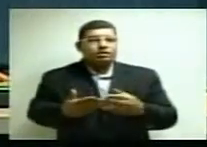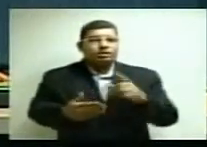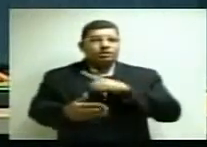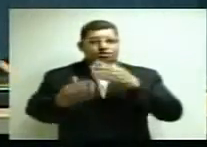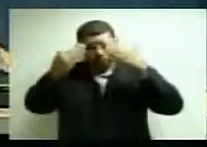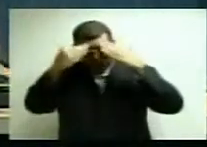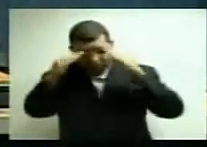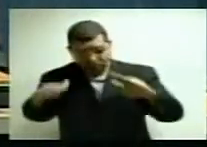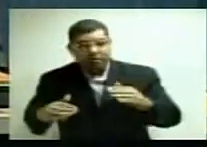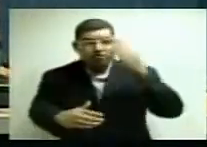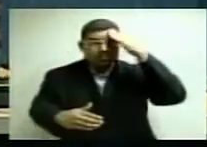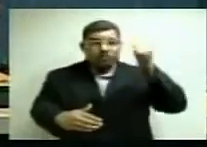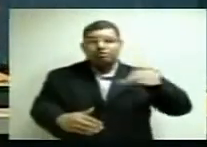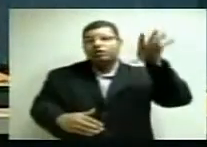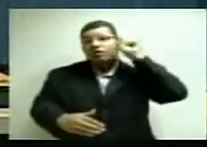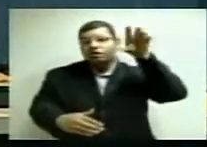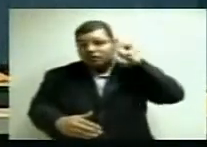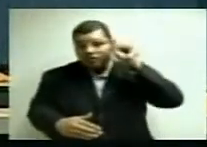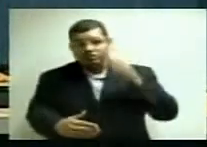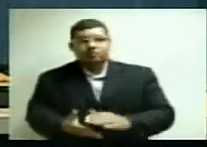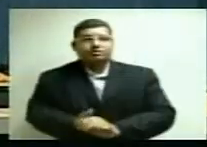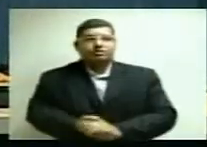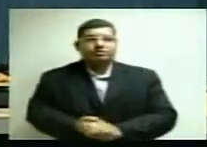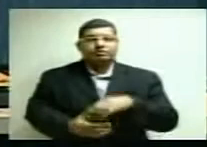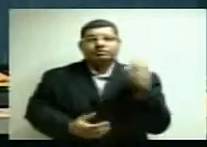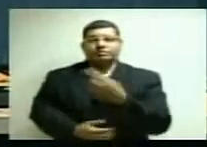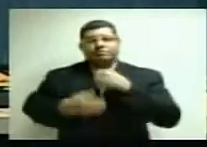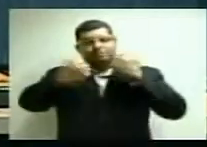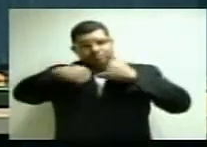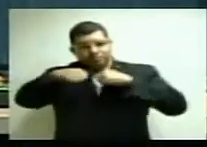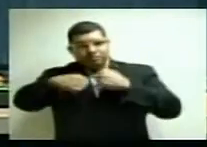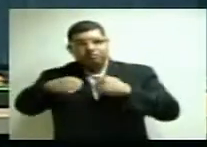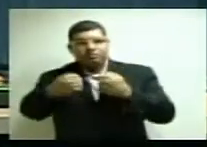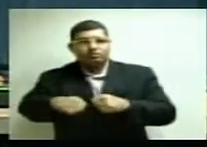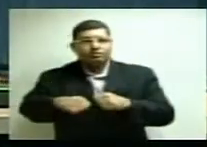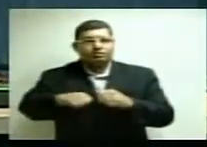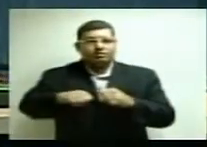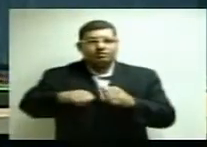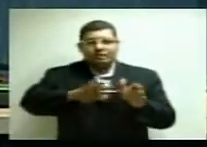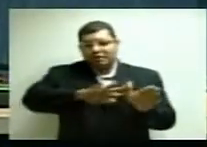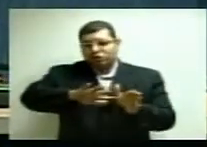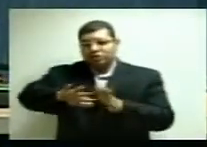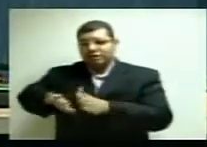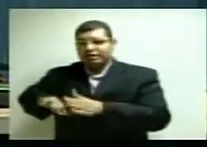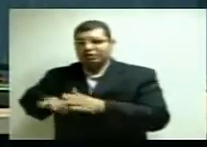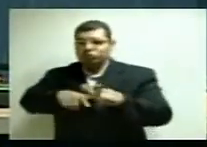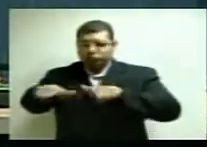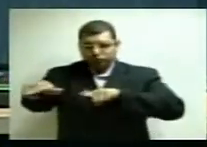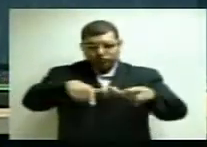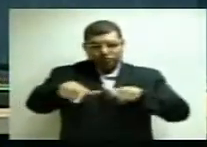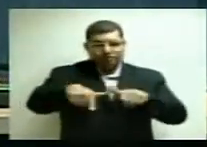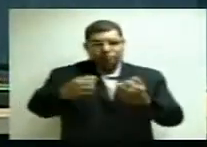exige humildade de saber ouvir. Nós precisamos desestimular o